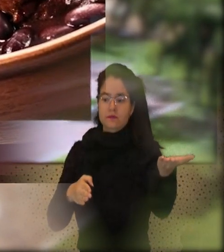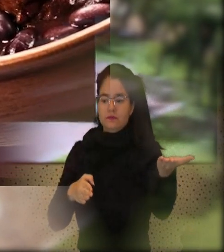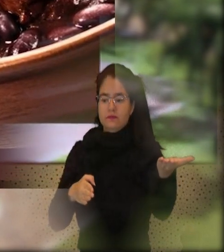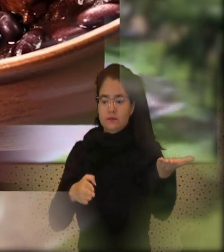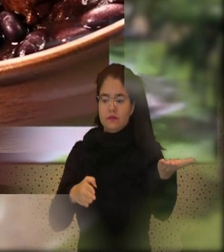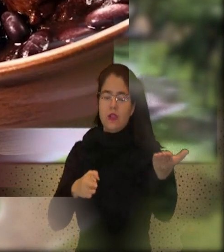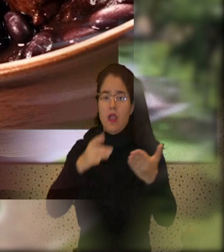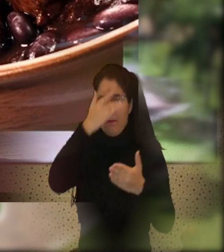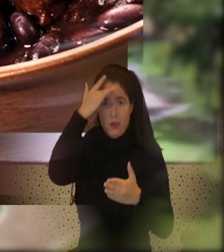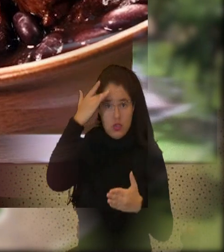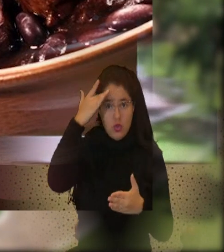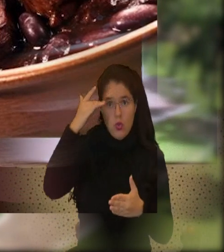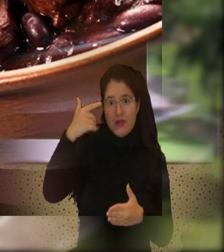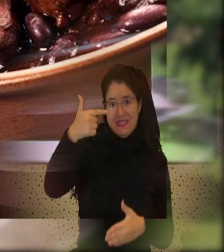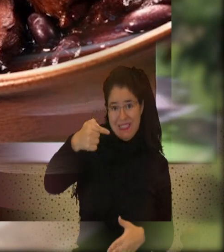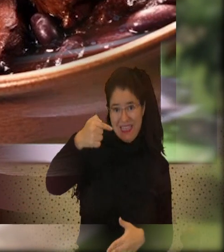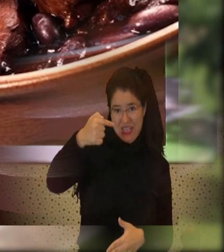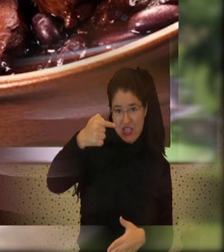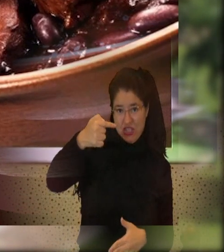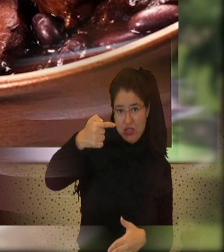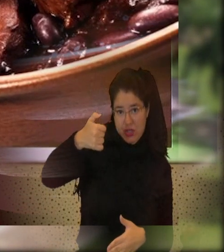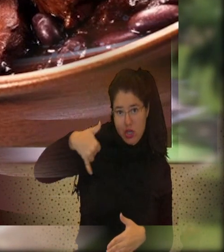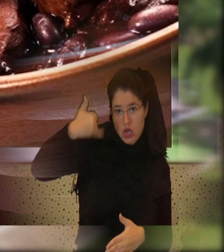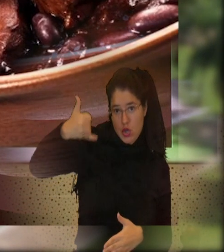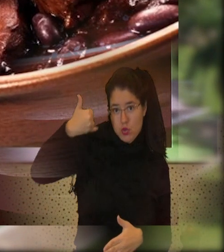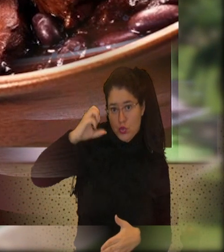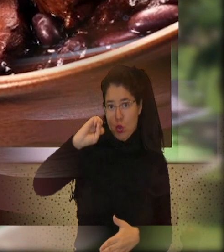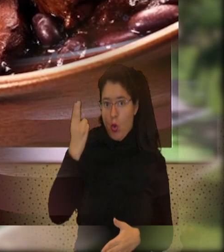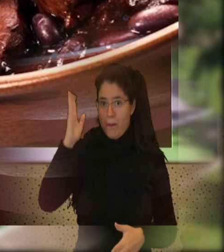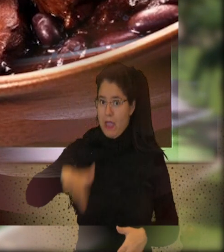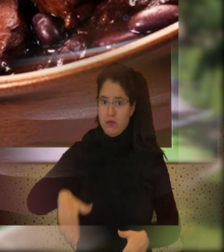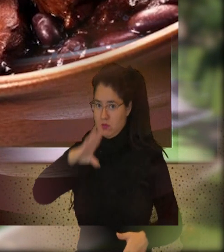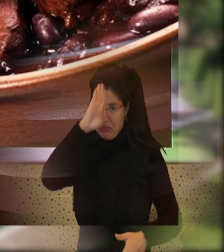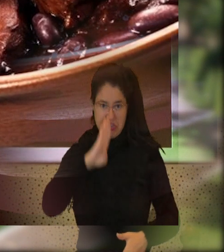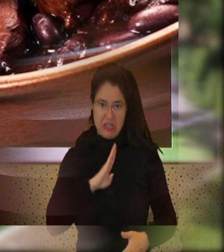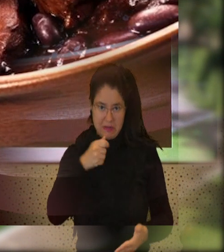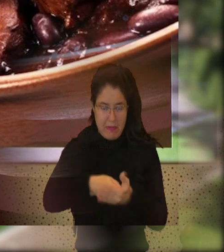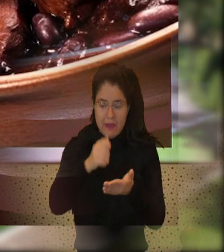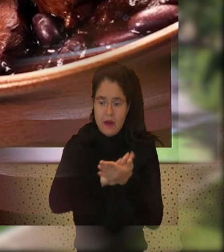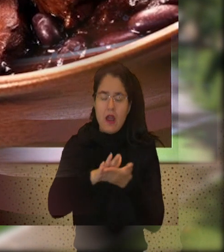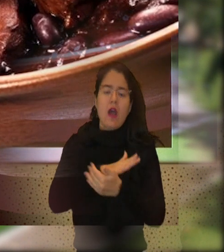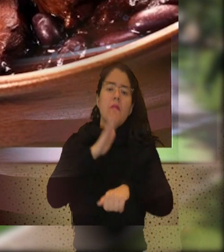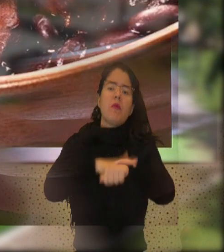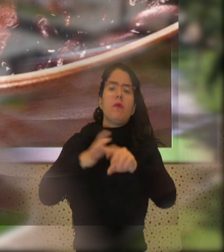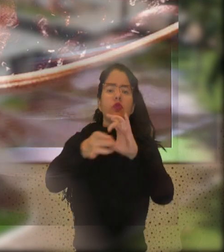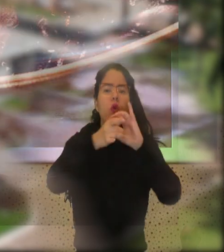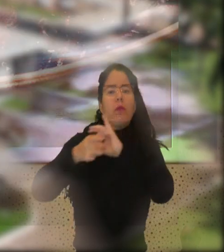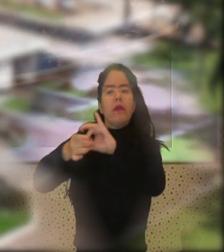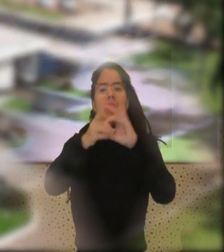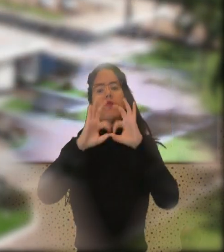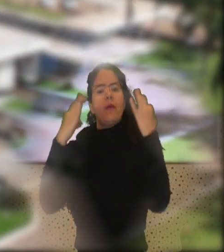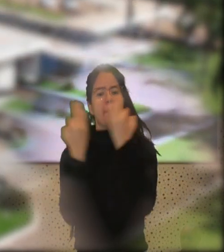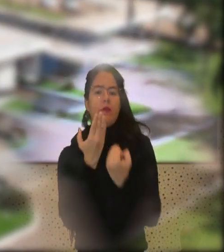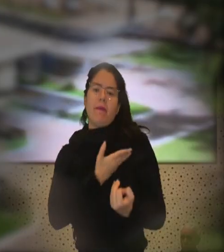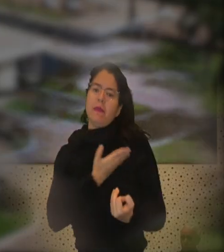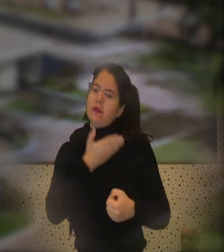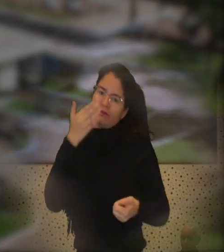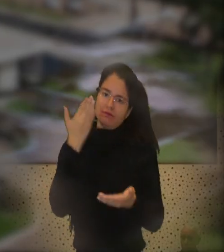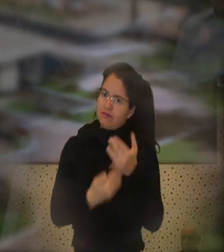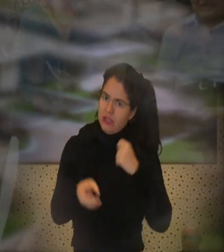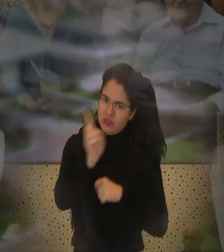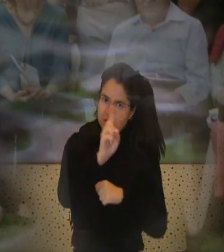7 anos. Será um delicioso momento de comunhão com sua família e amigos. Não perca!